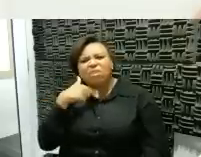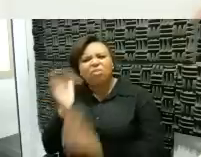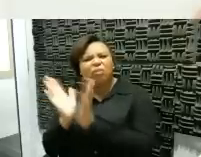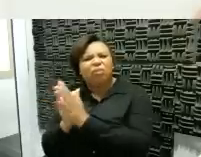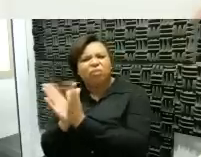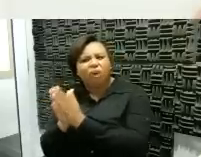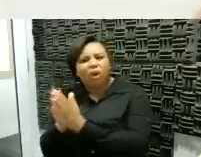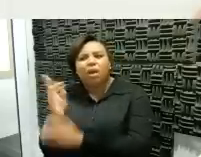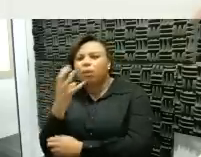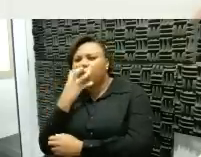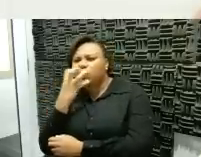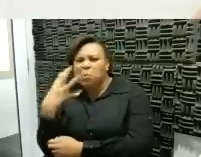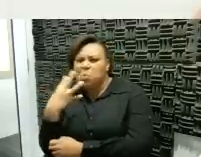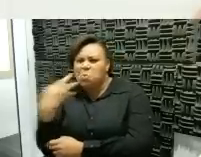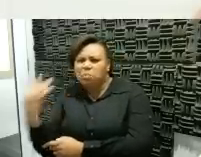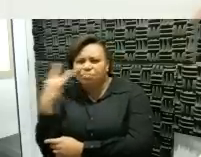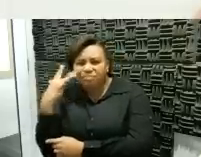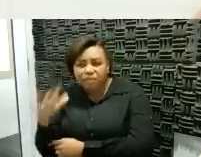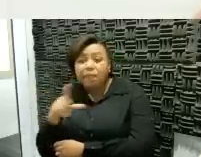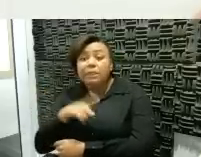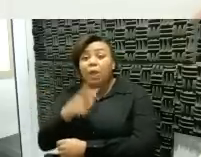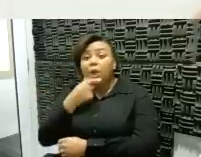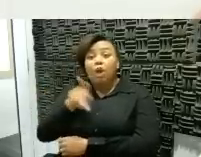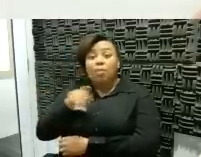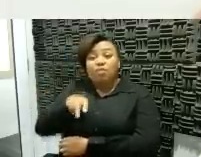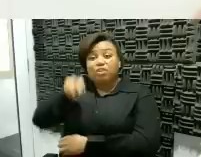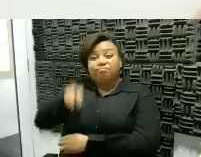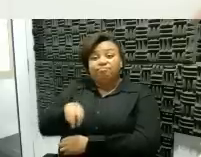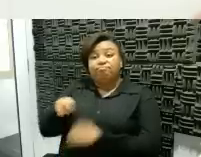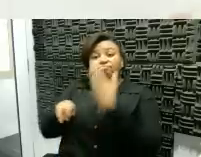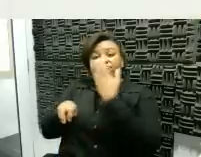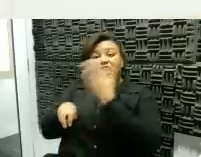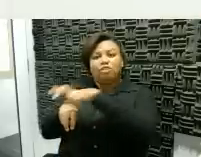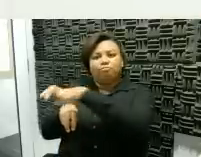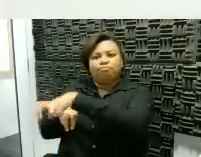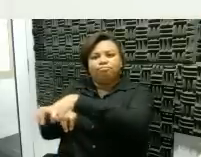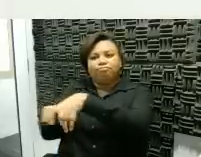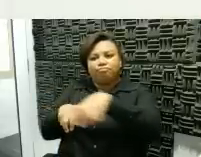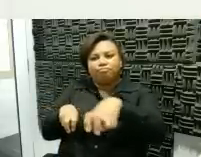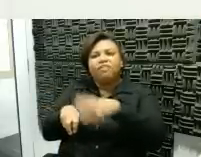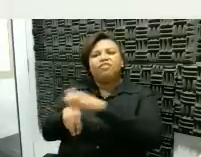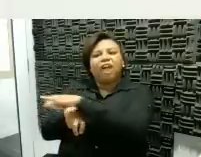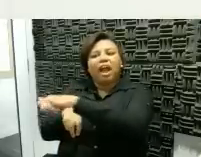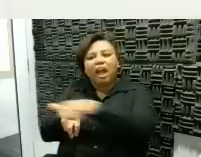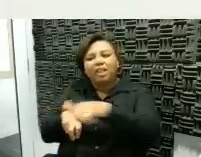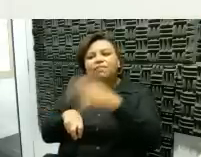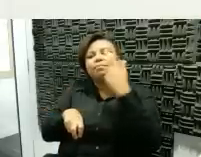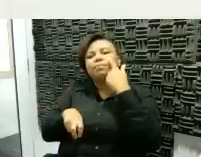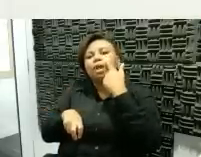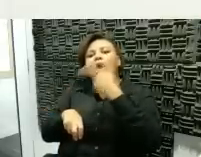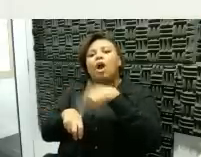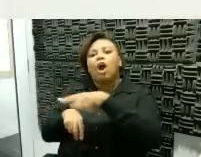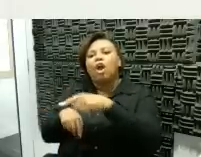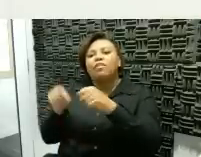professor sentado na frente de todos esses bichinhos diz o seguinte bom vamos fazer uma seleção justa com